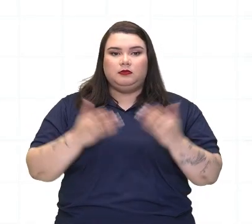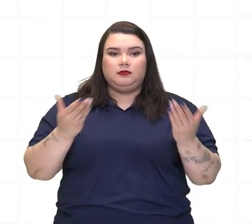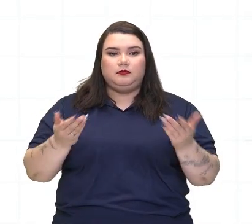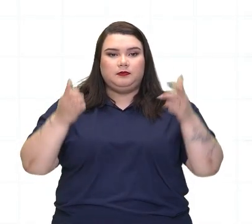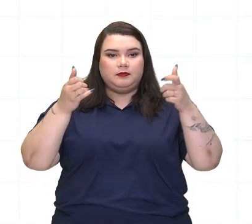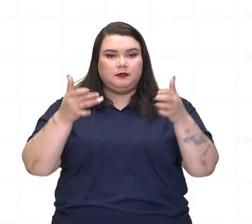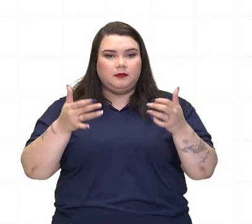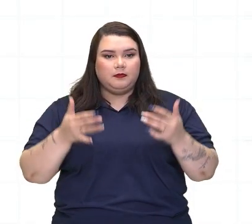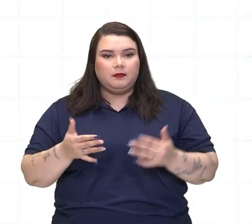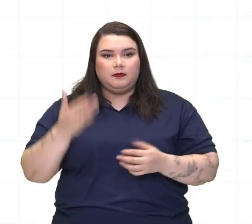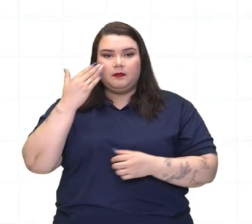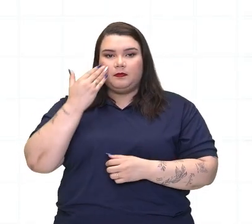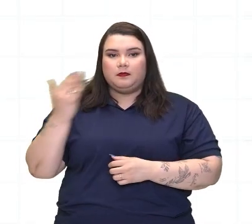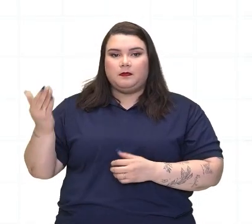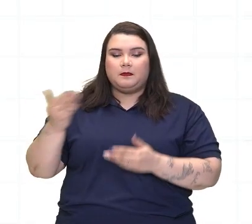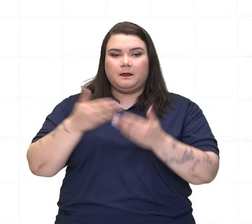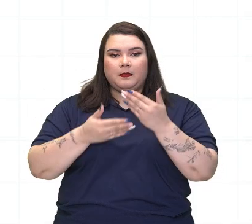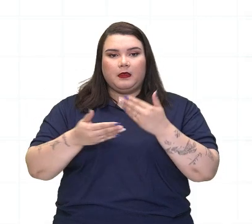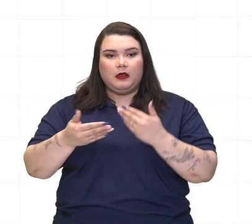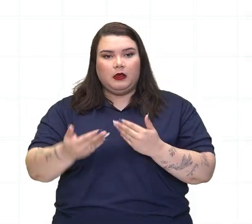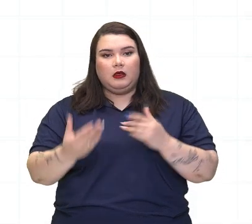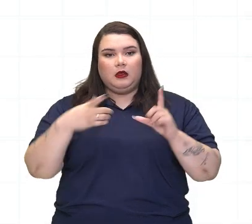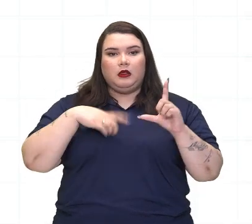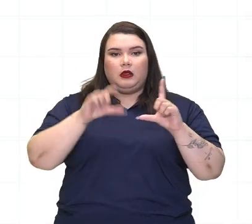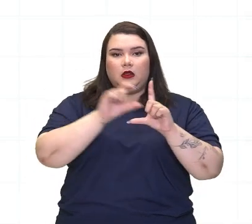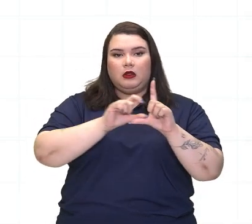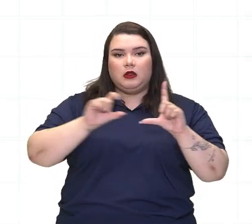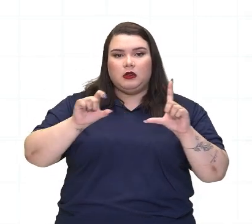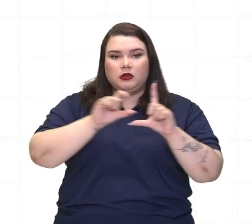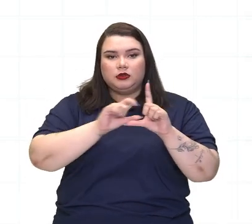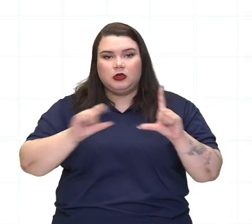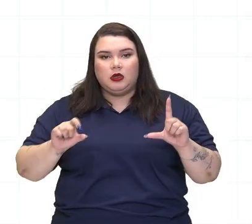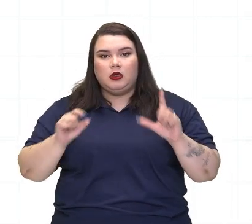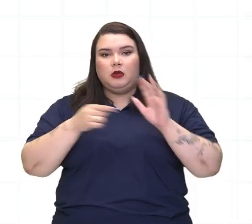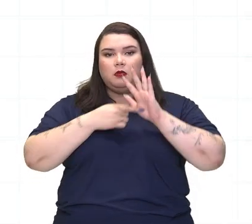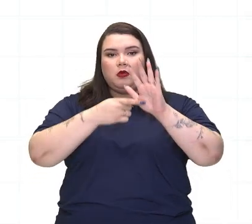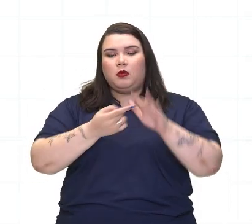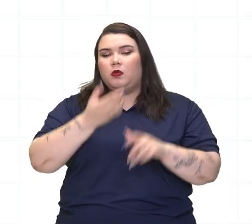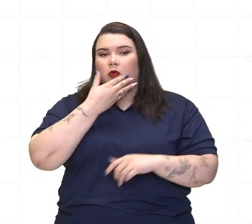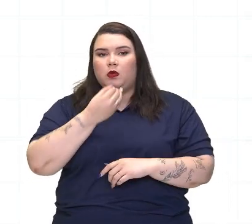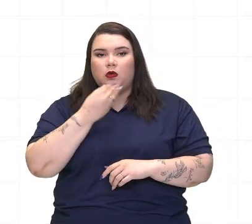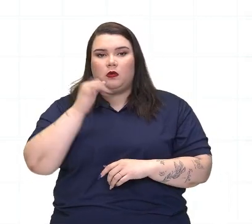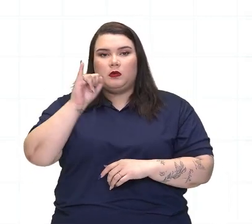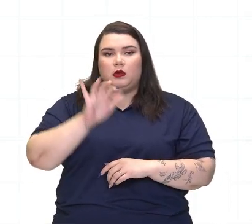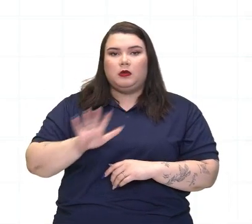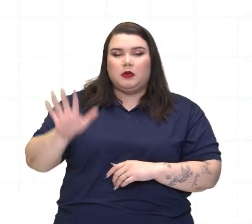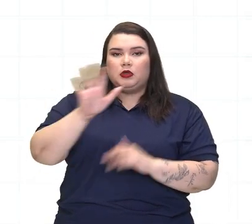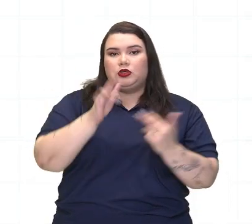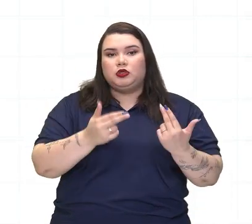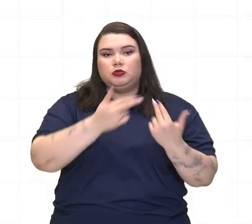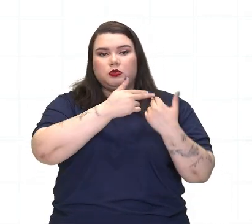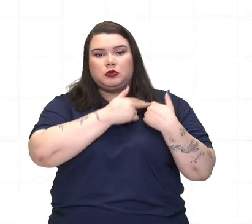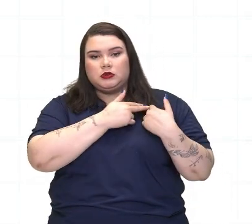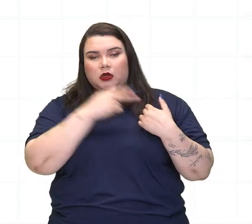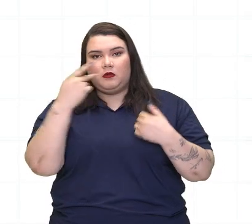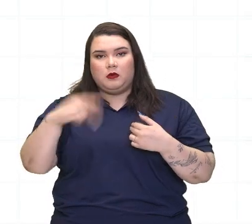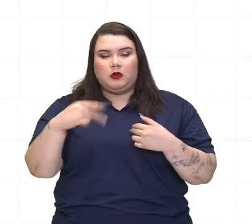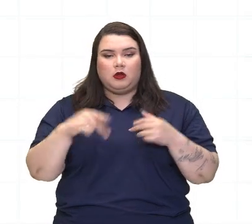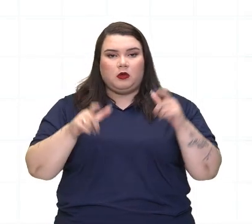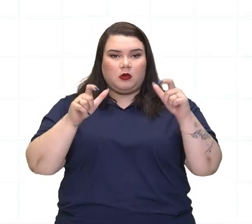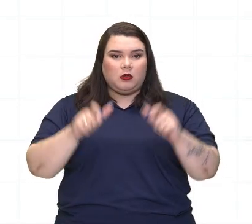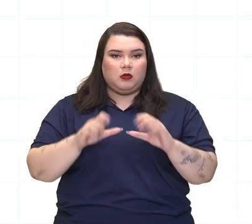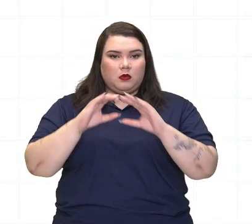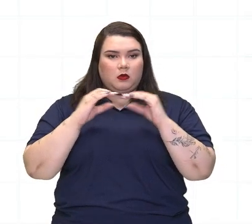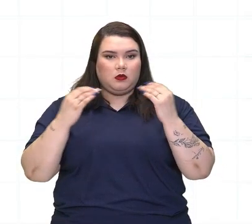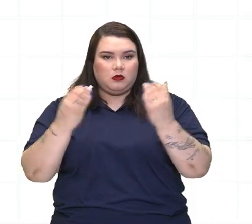o José Valdete Xoxo, Ribeiro da Costa Craô, 83 anos, cacique da aldeia. Você pode perceber a